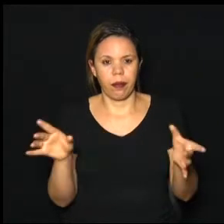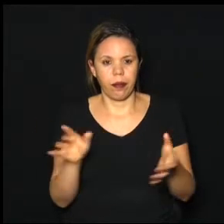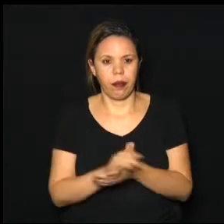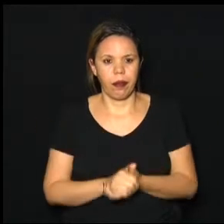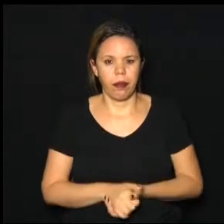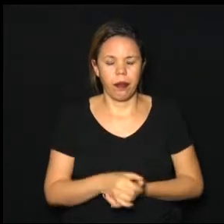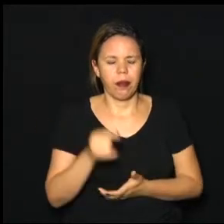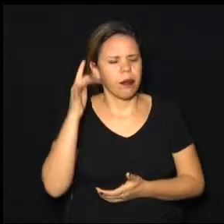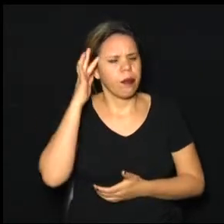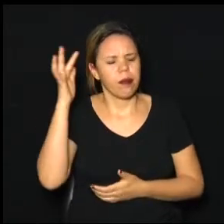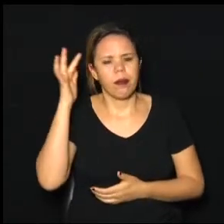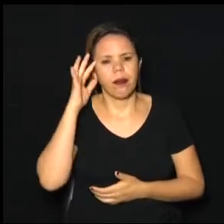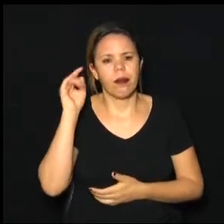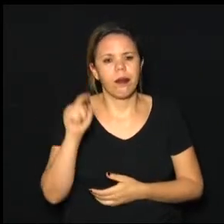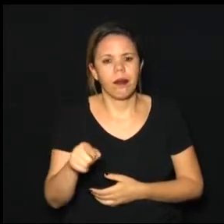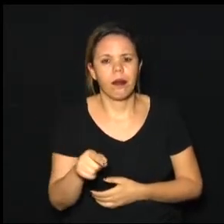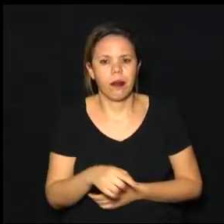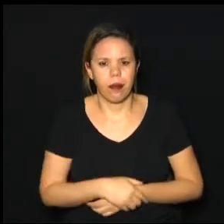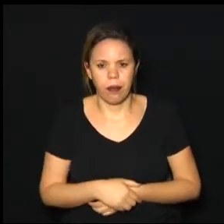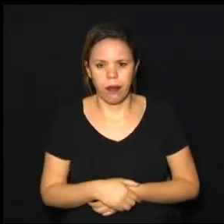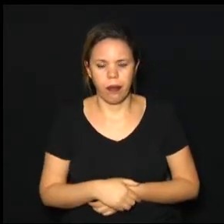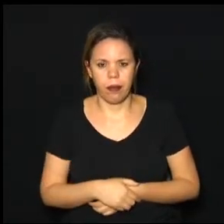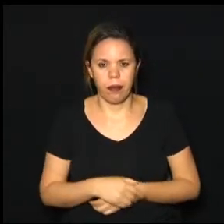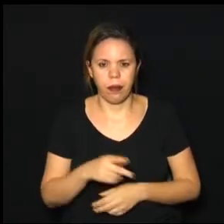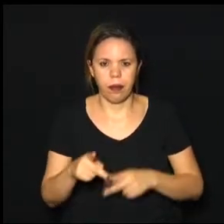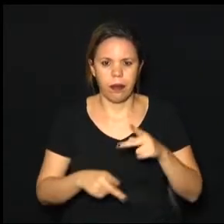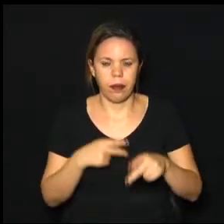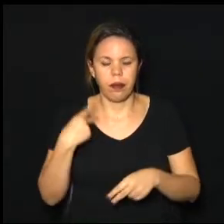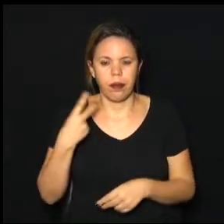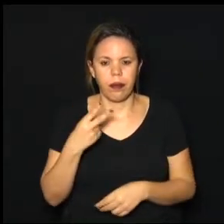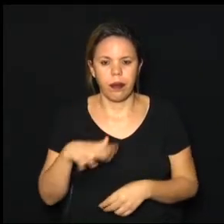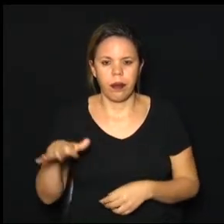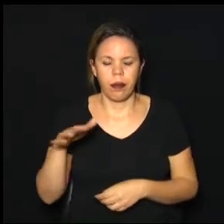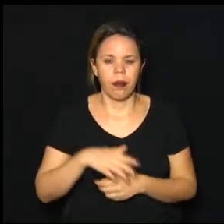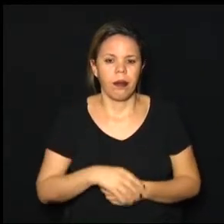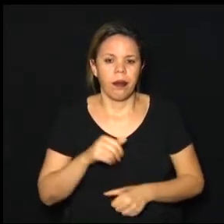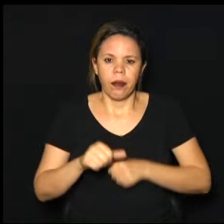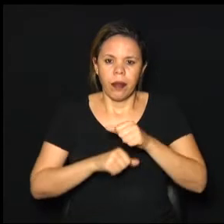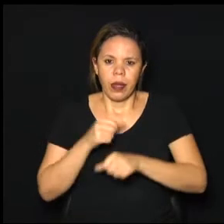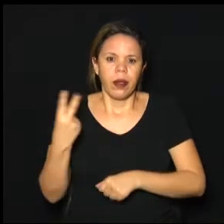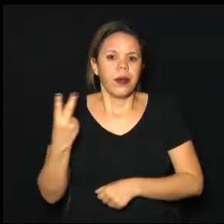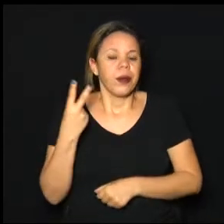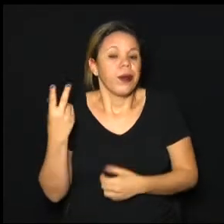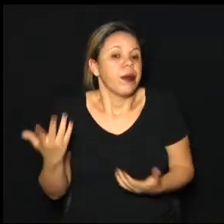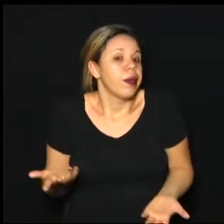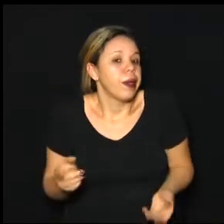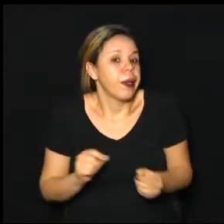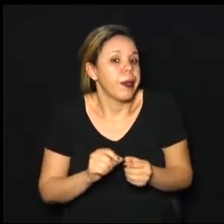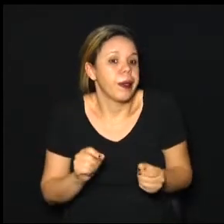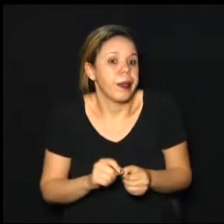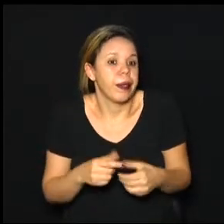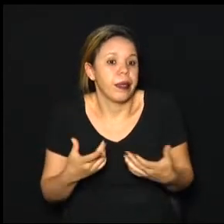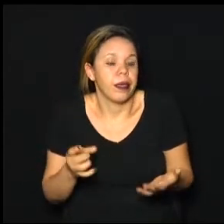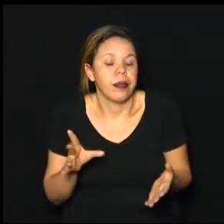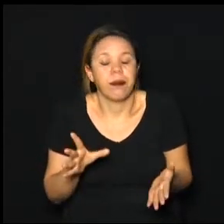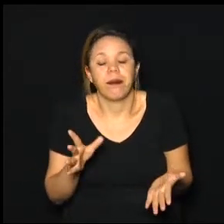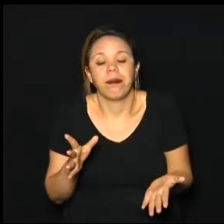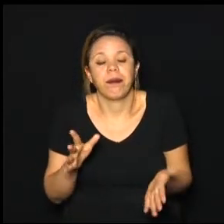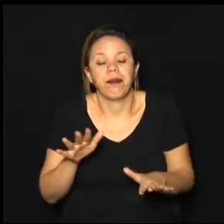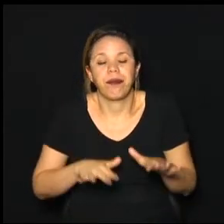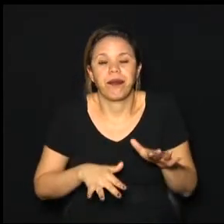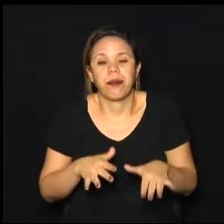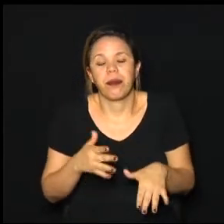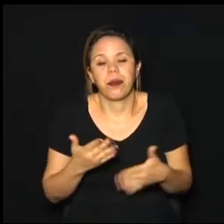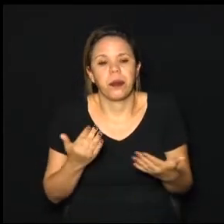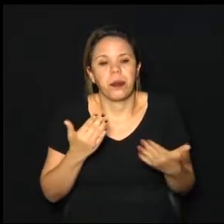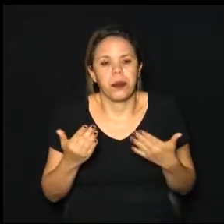Então, vamos imaginar, ali nos candidatos a vereador, vai mudar esse valor, mas vamos fazer de conta, só para fins didáticos, que